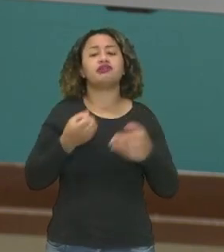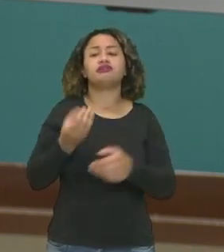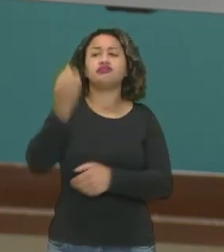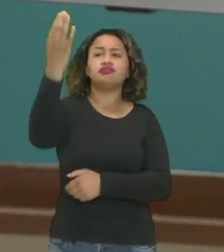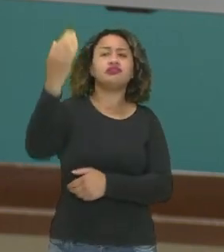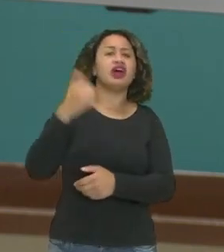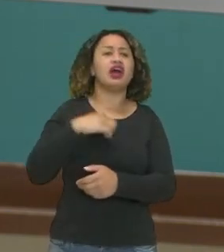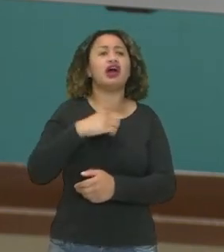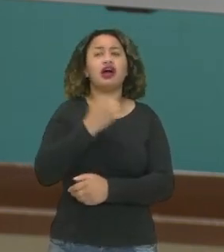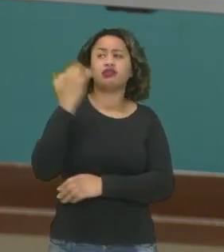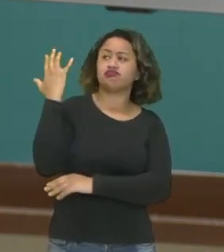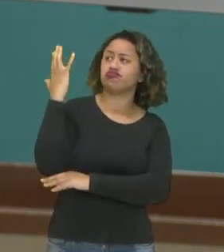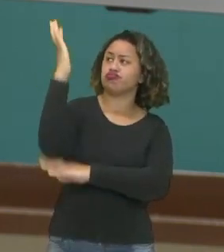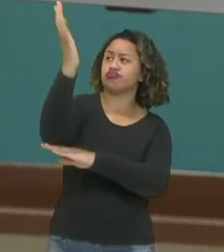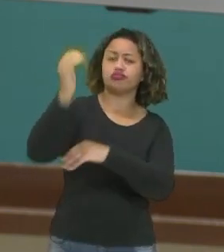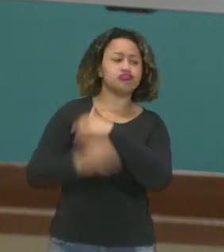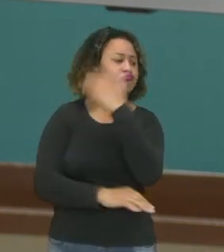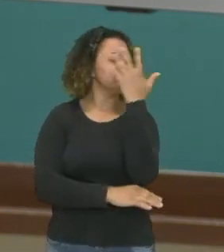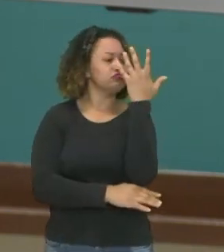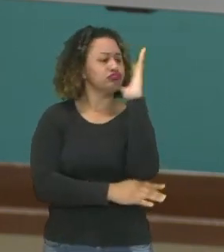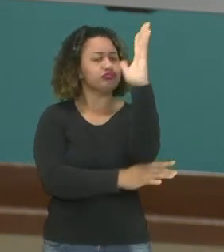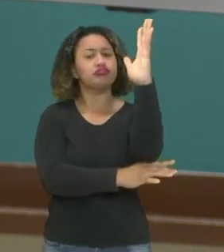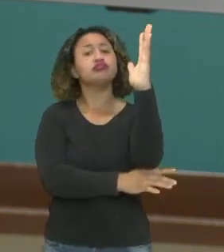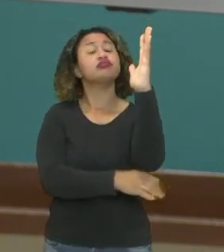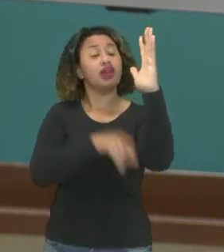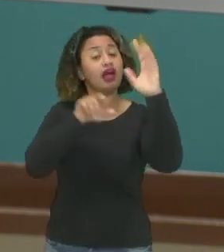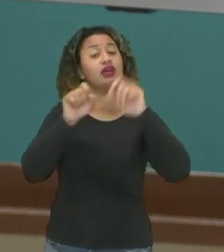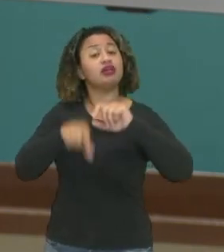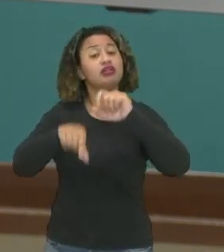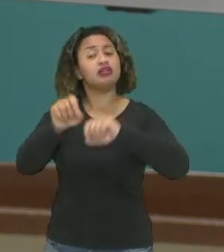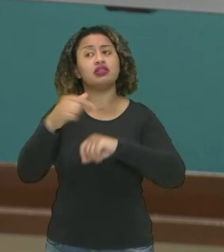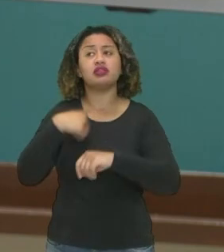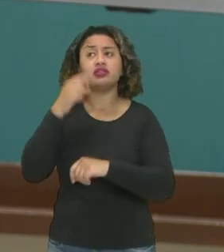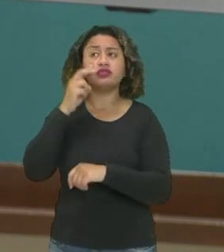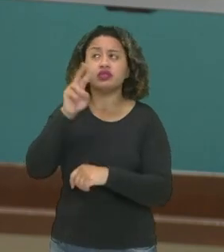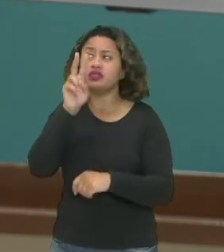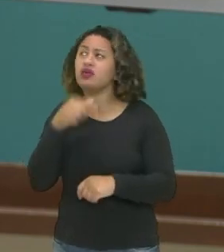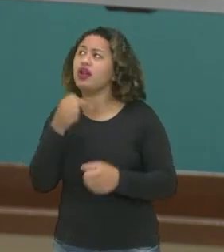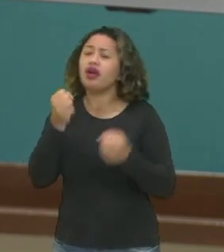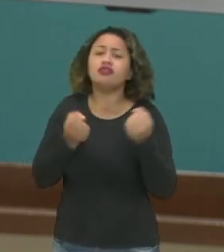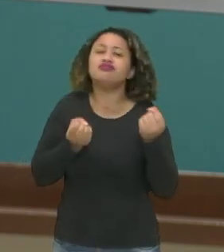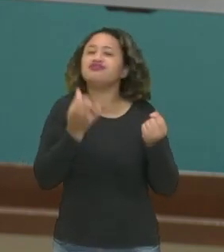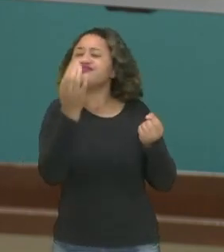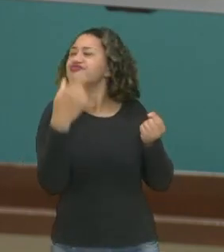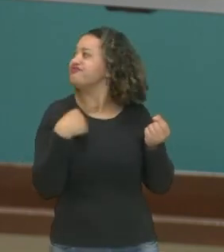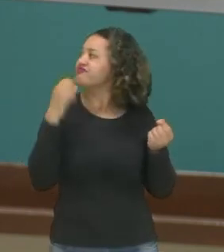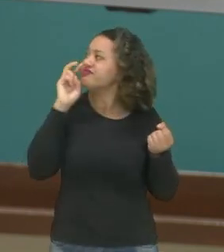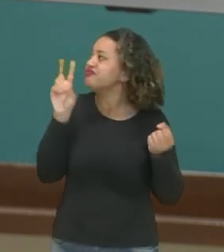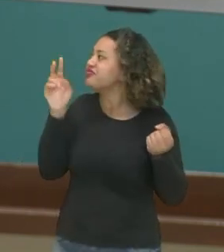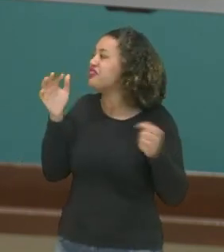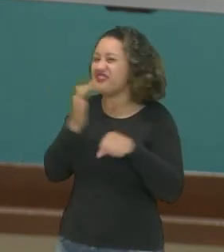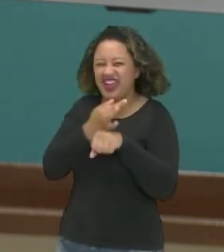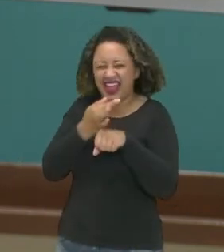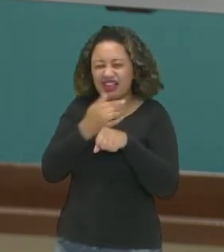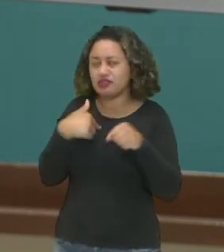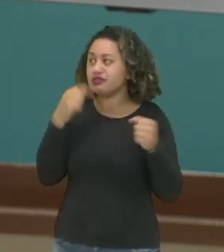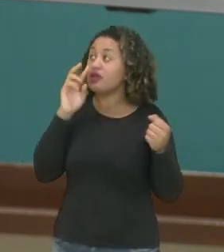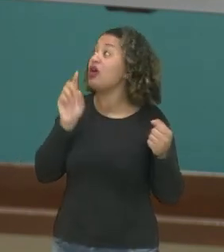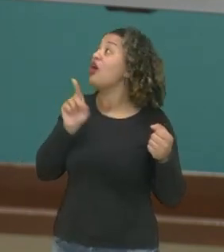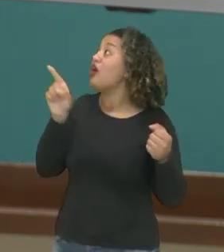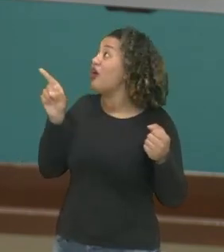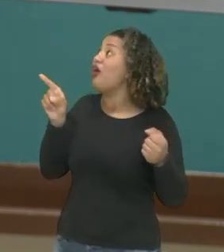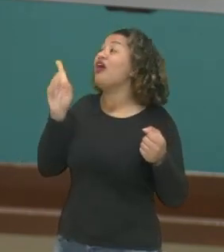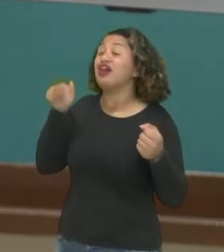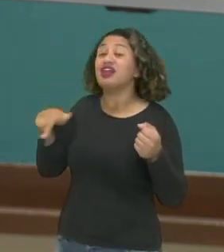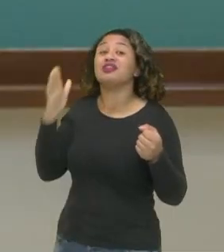viajando, algumas dessas silviculturas. Aí quando você olhar lá no carro do papai, viajando bem tranquilo de férias, você vai, ó pai, uma